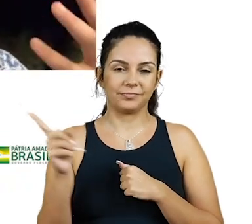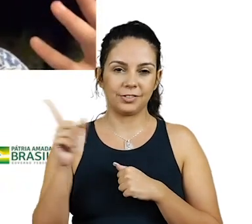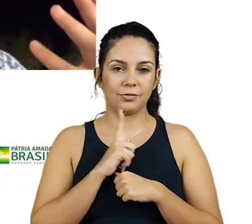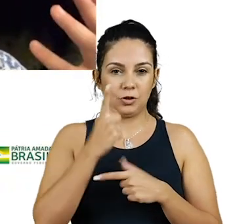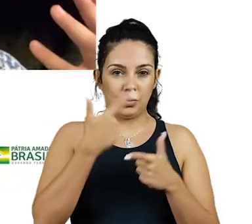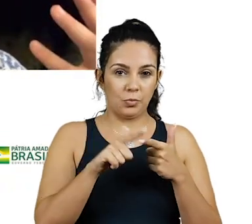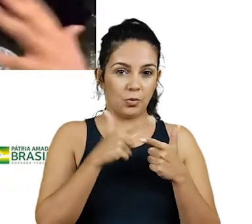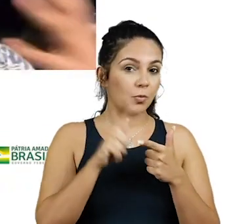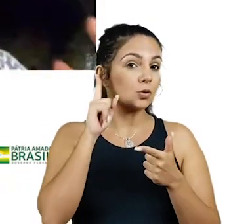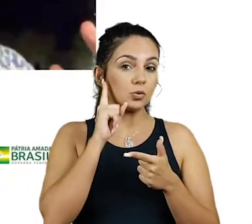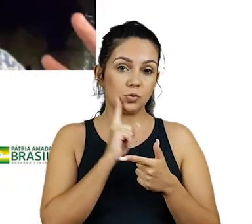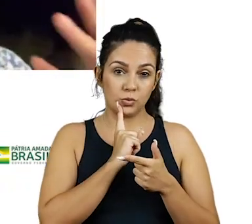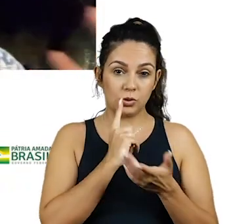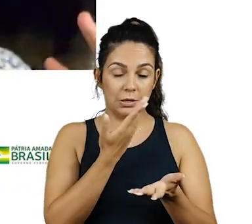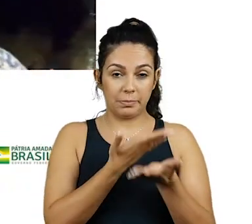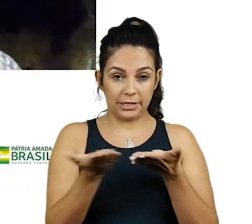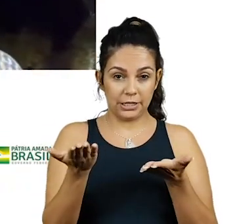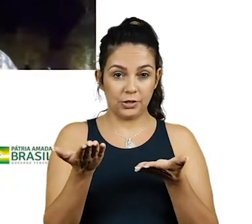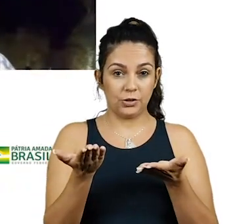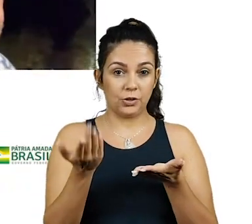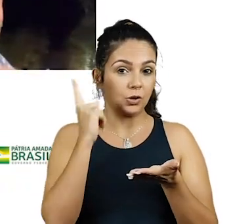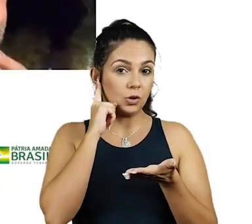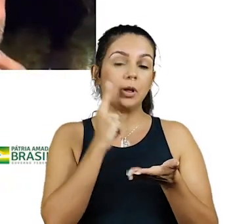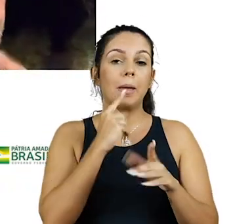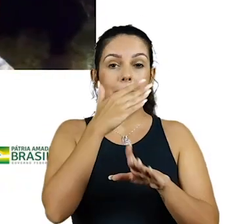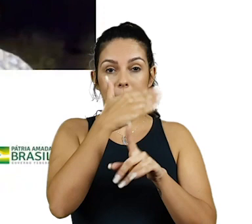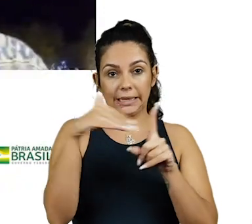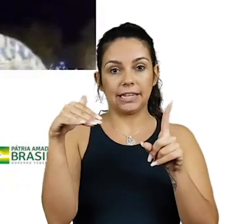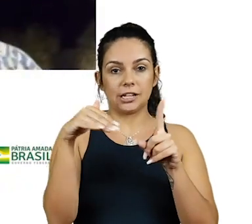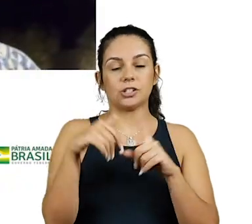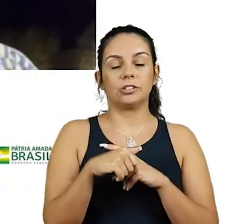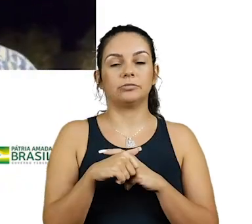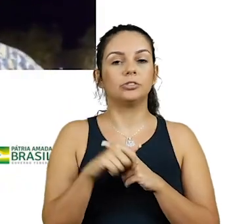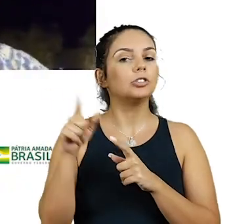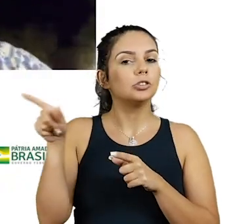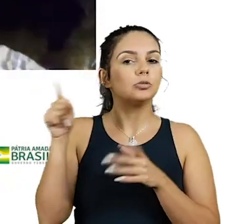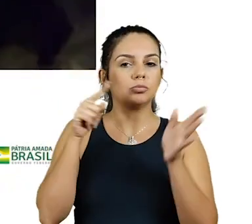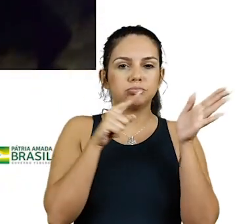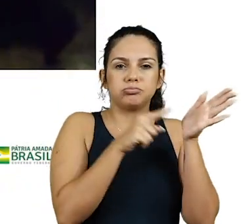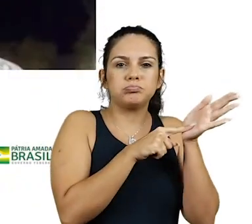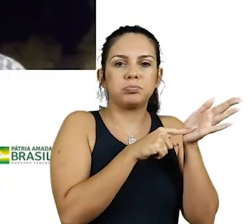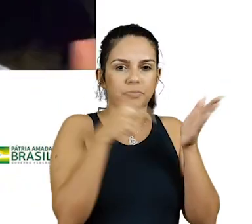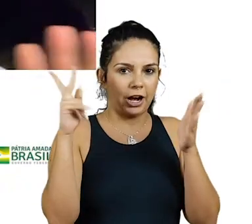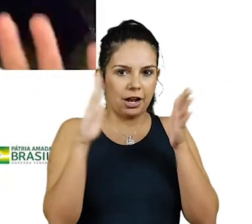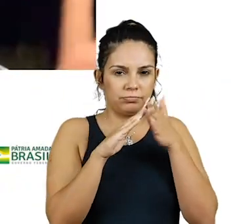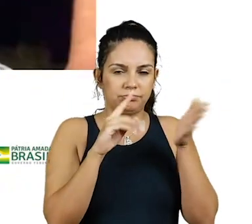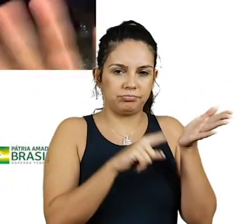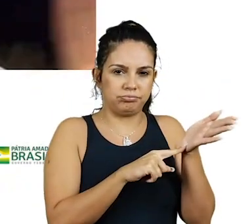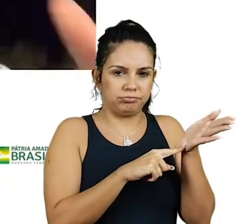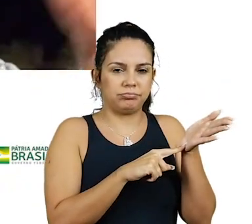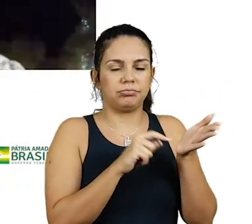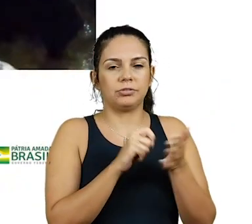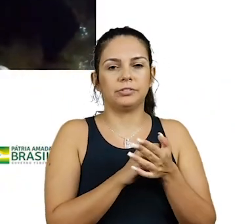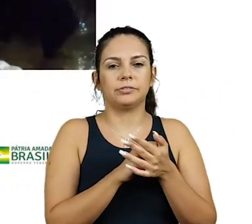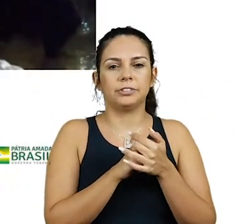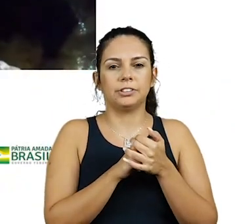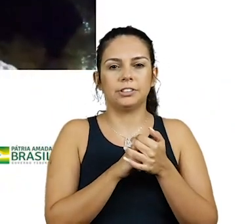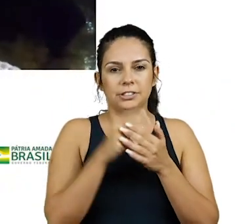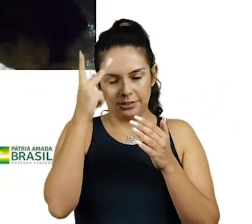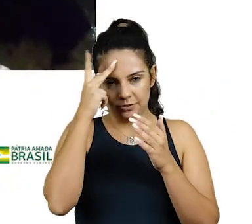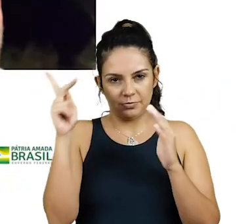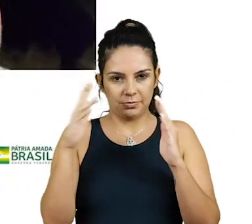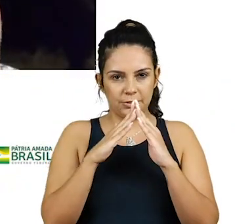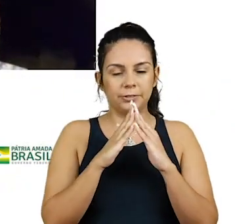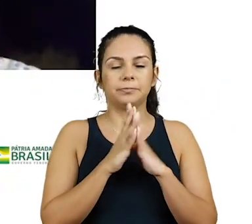Ela teve um problema de audição, ela perdeu parte da audição. E toca o interfone e alguém fala assim, São Paulo, hein? São Paulo, mora